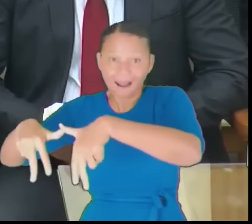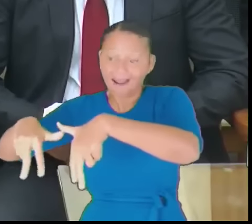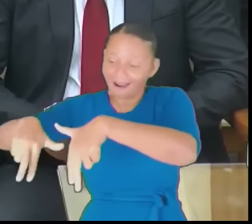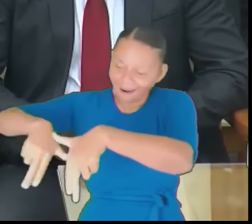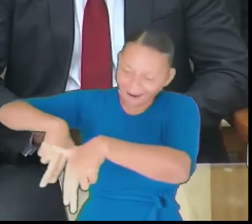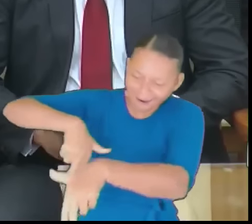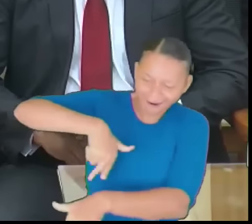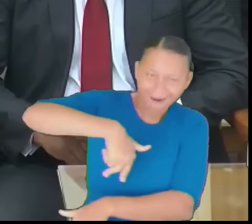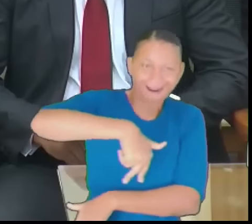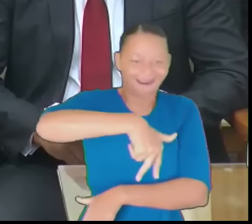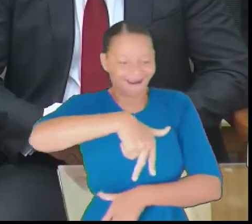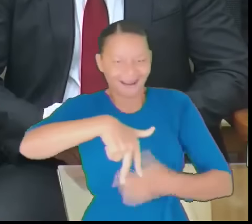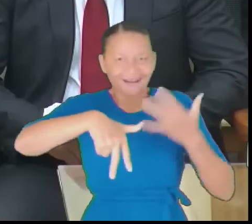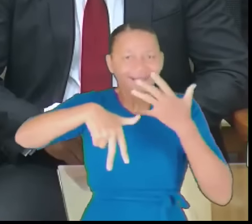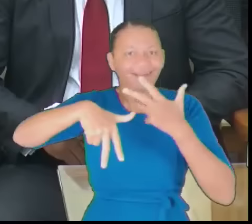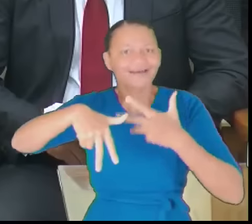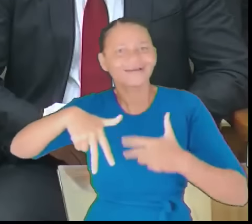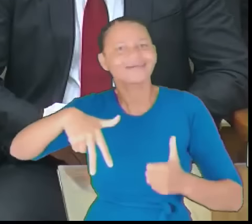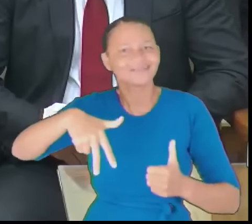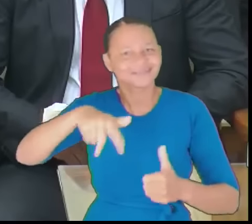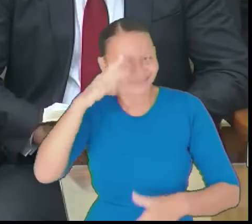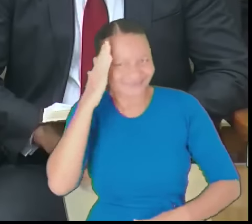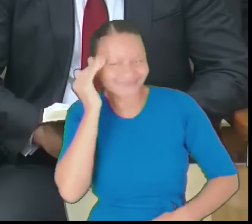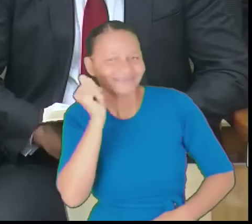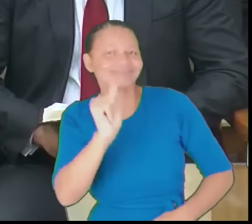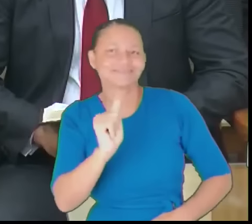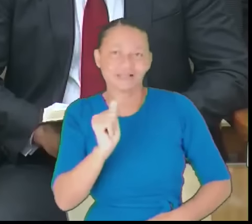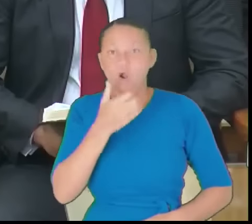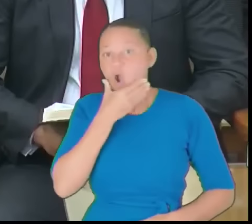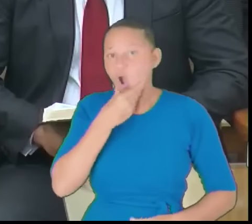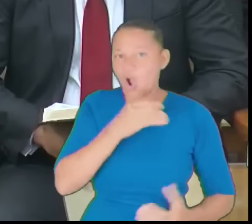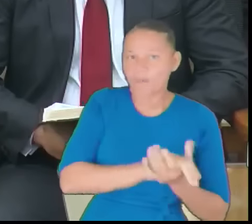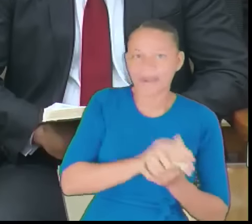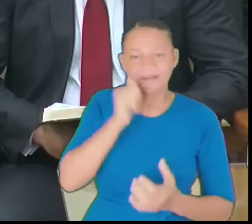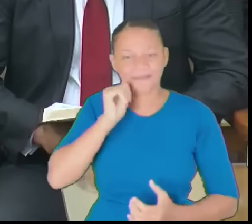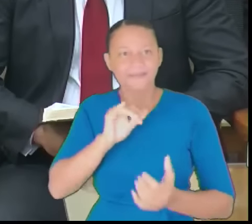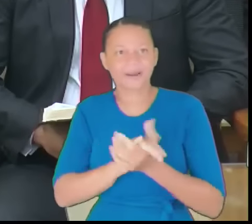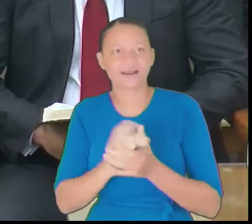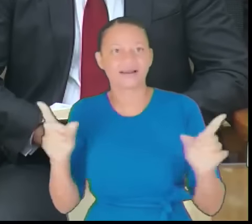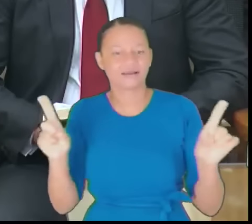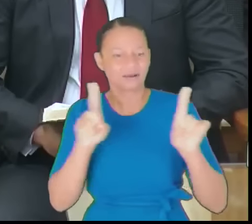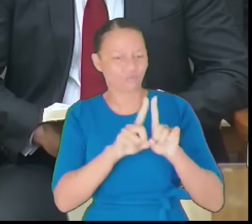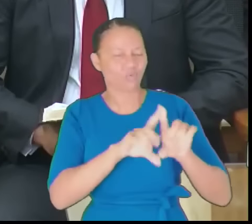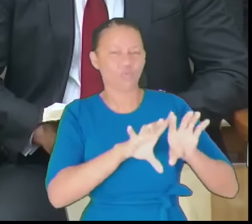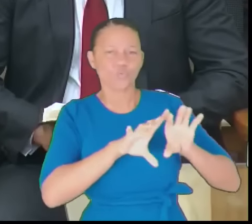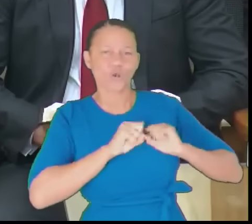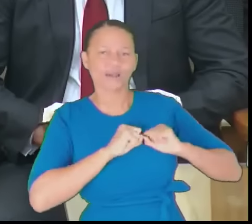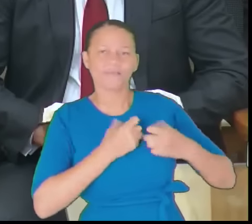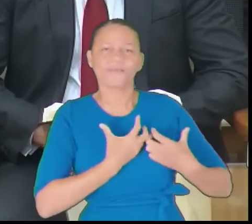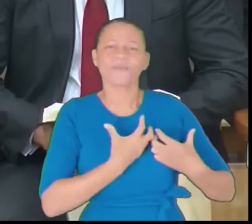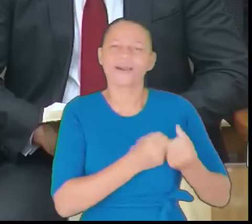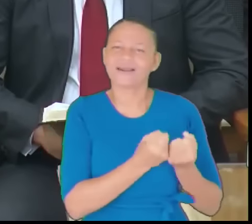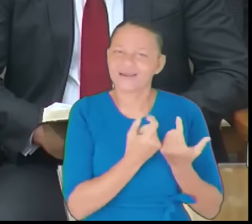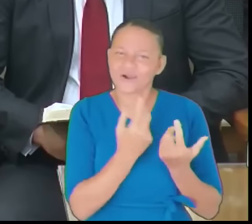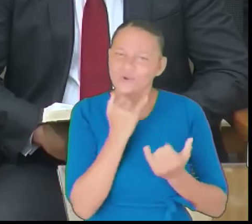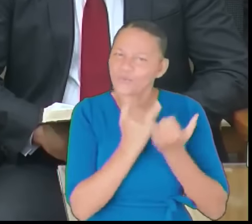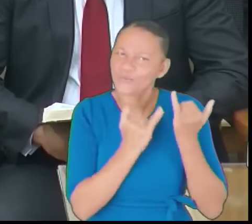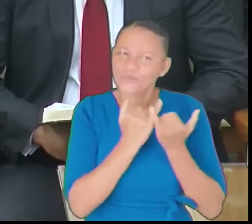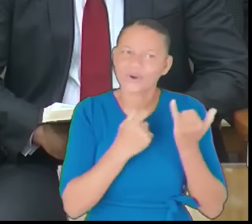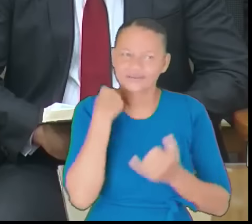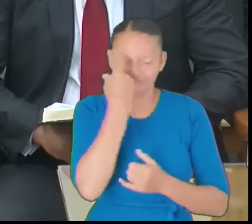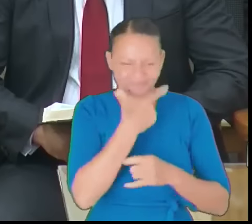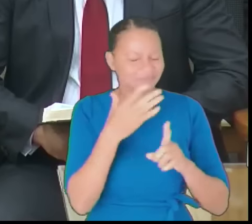linda. Os irmãos sabem que marido e mulher vivendo junto, termina um ficando parecido com o outro. Há um